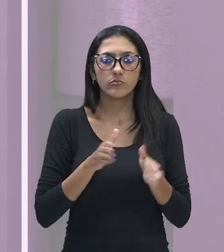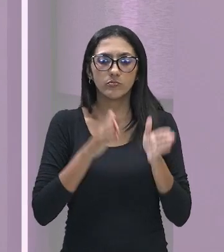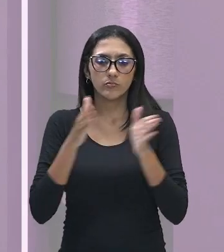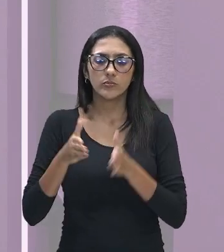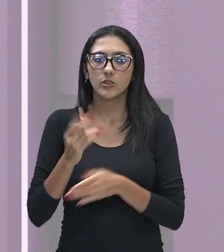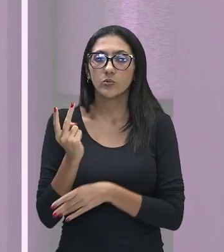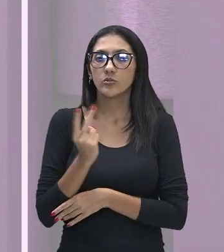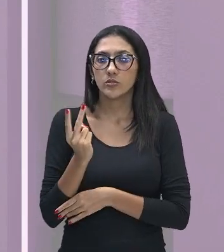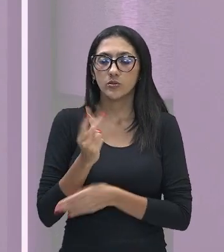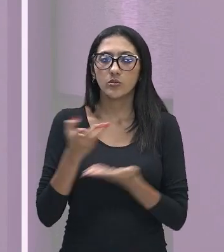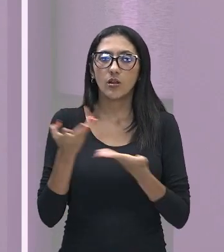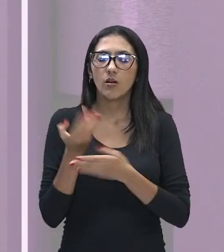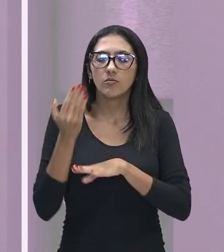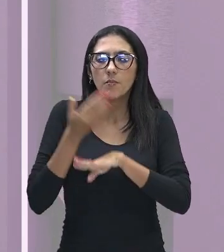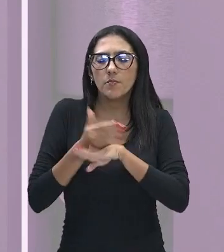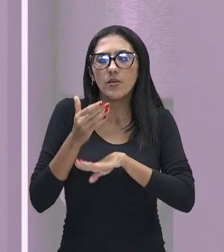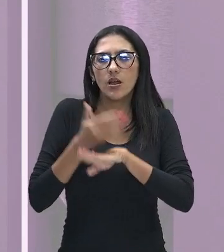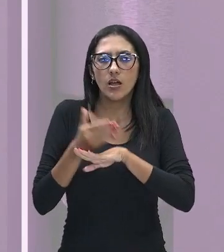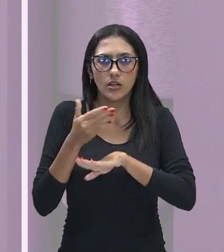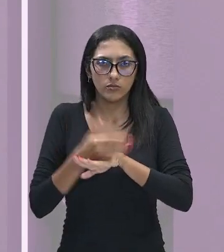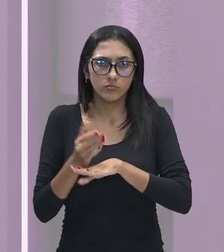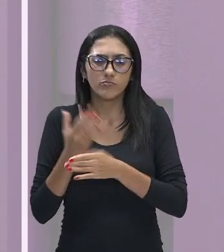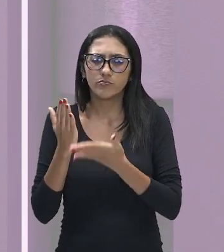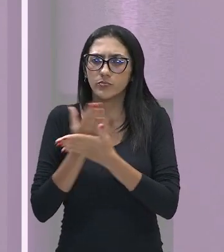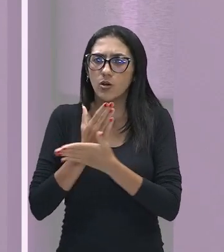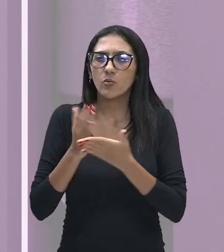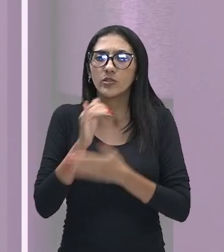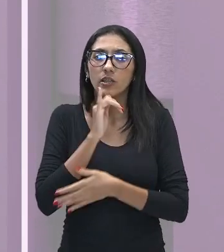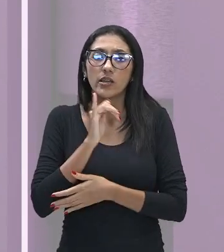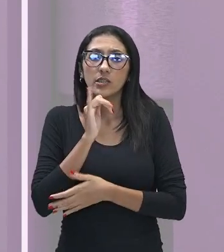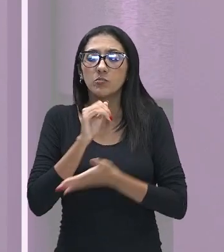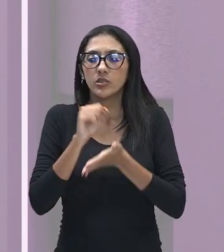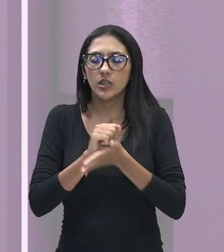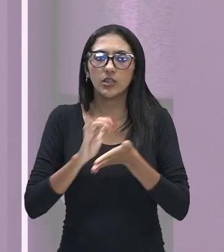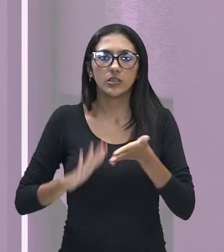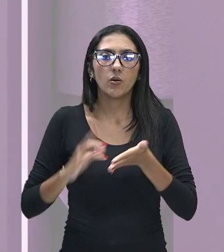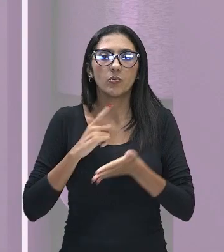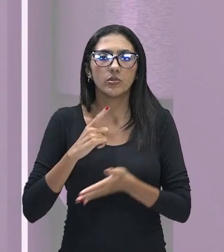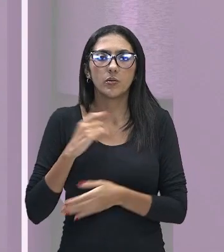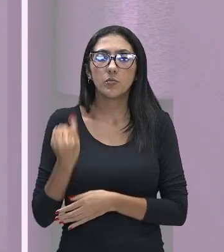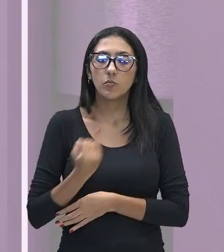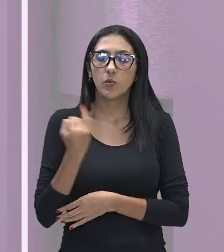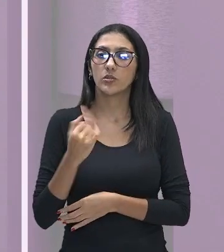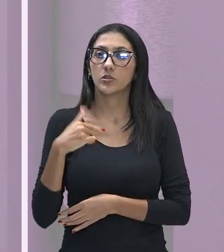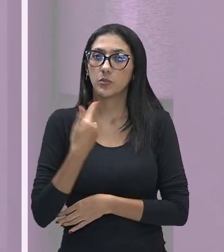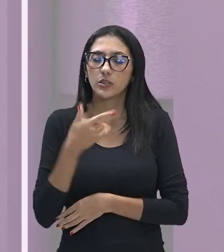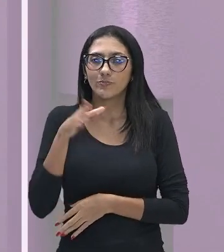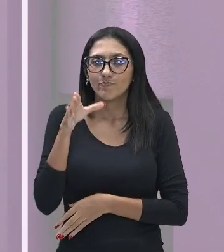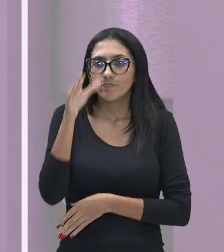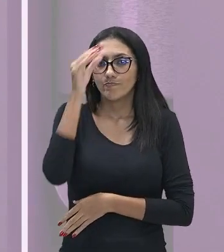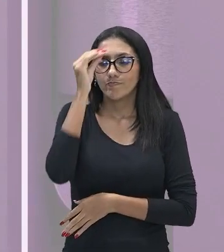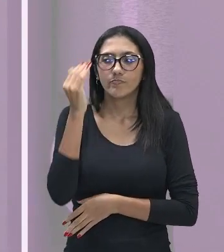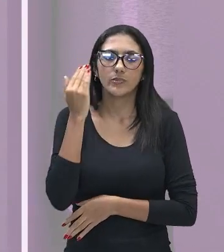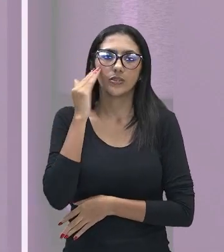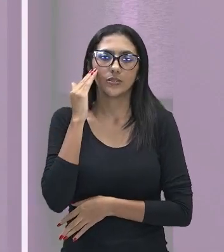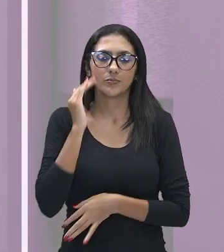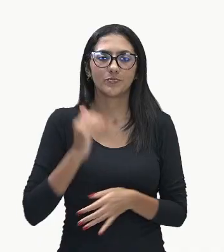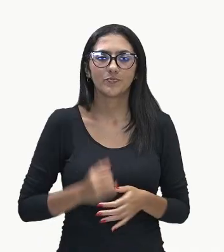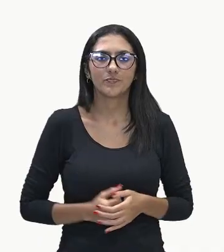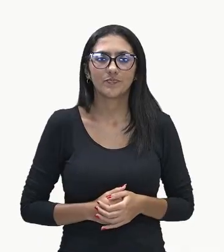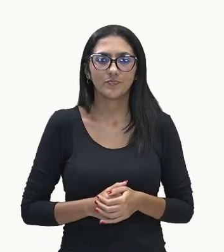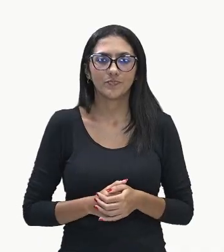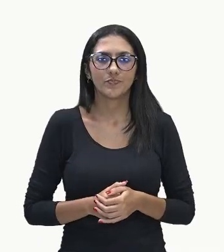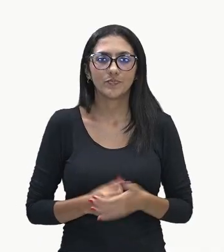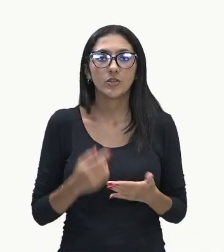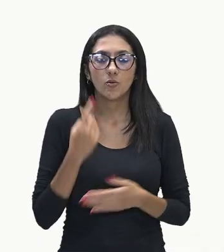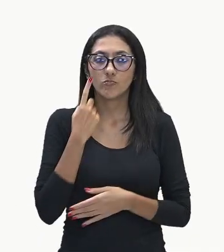momento seria a realização aí de exemplos de exercícios que são fundamentais para o nosso aprendizado. Então, olhe na tela,